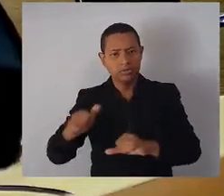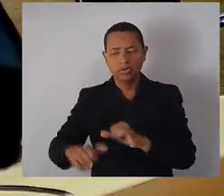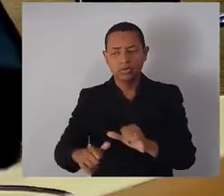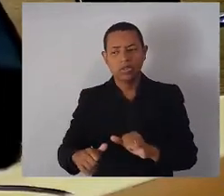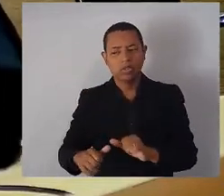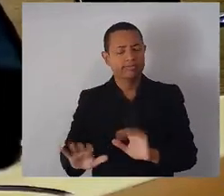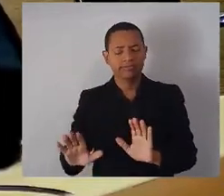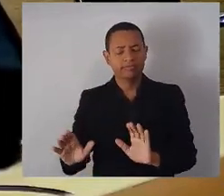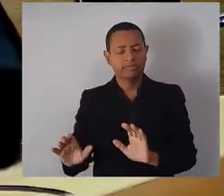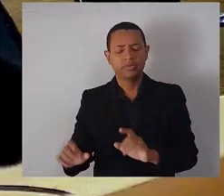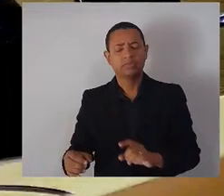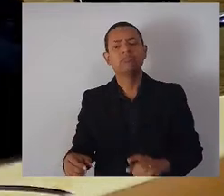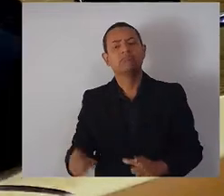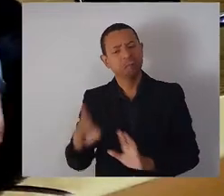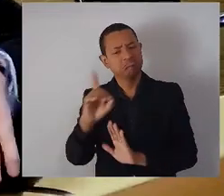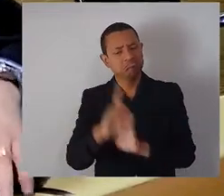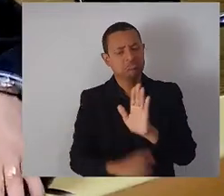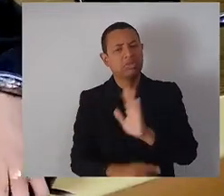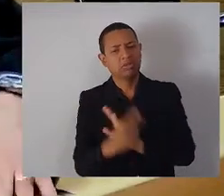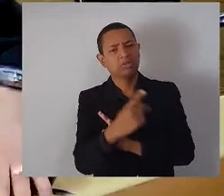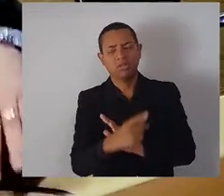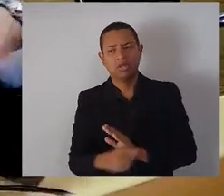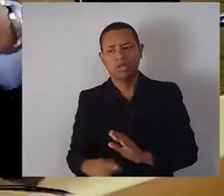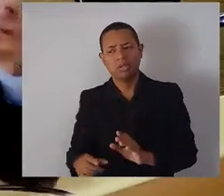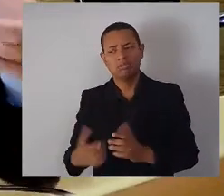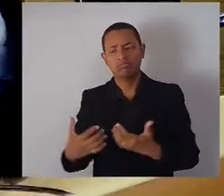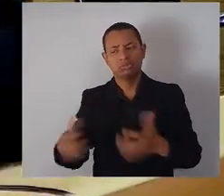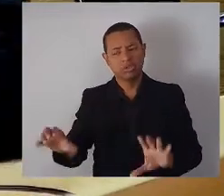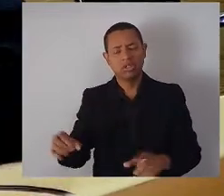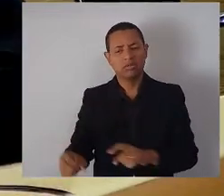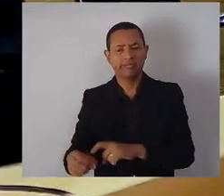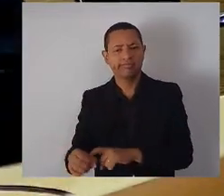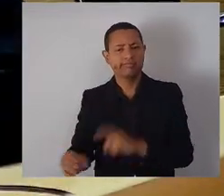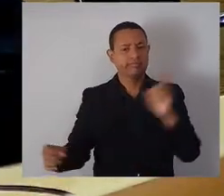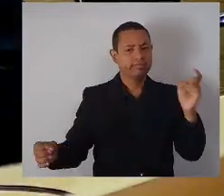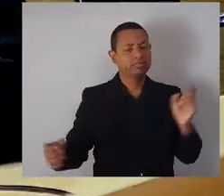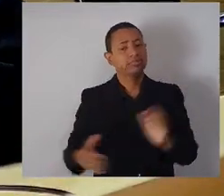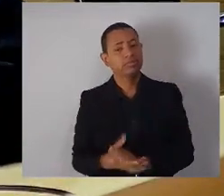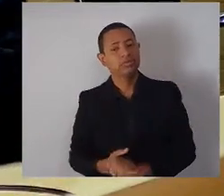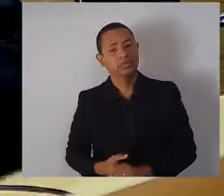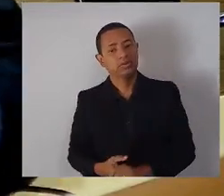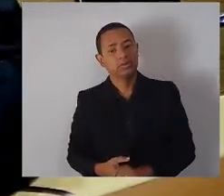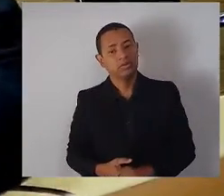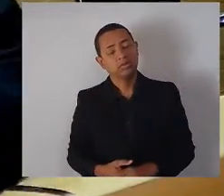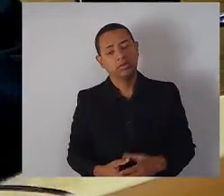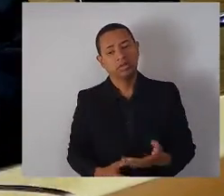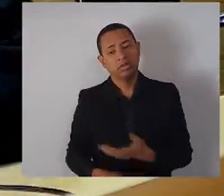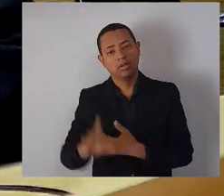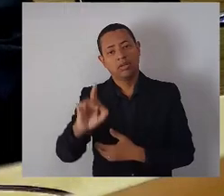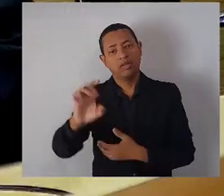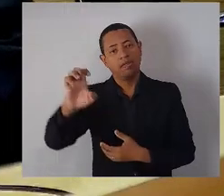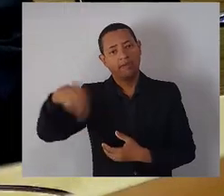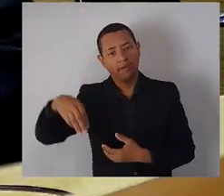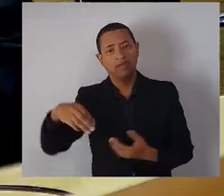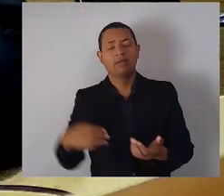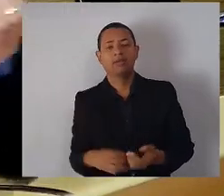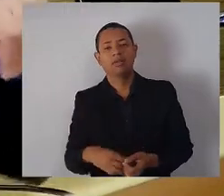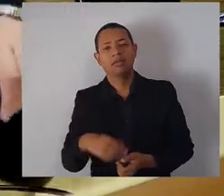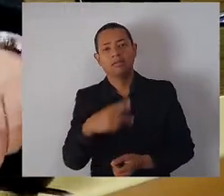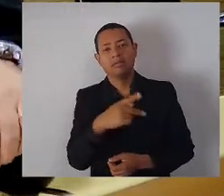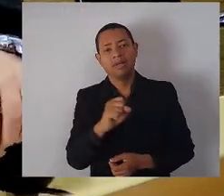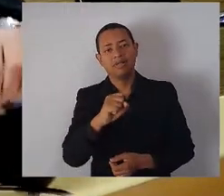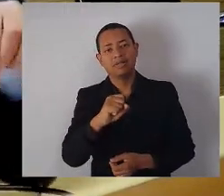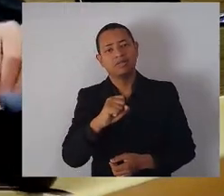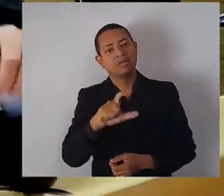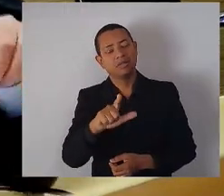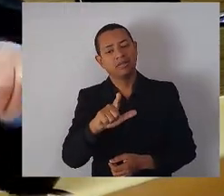a pessoa tem o direito de se desligar do partido. Houve a fusão entre o Democratas e o PSL para formar o Partido